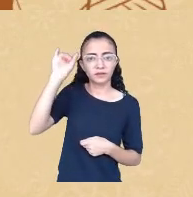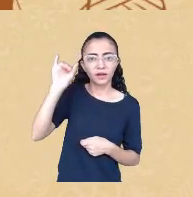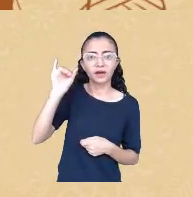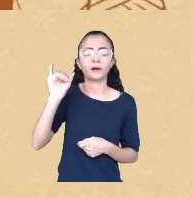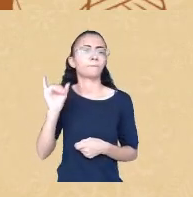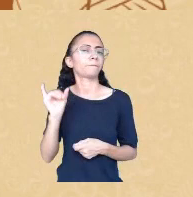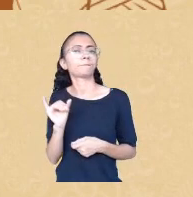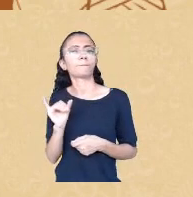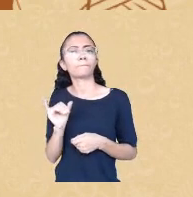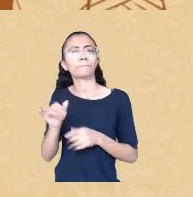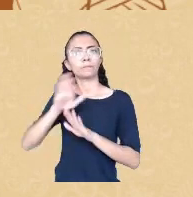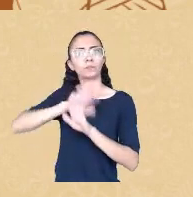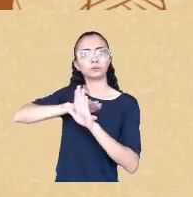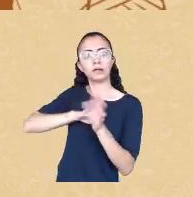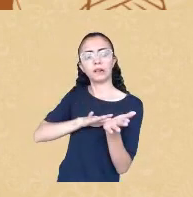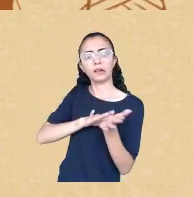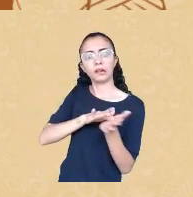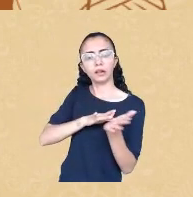na UERJ